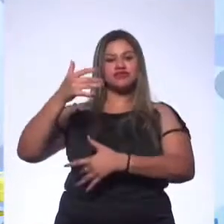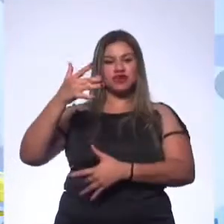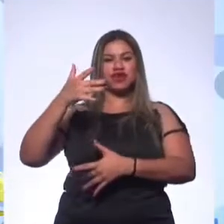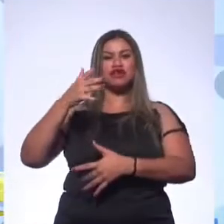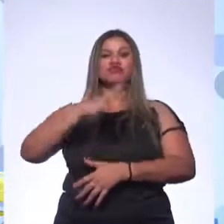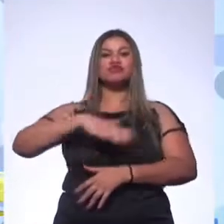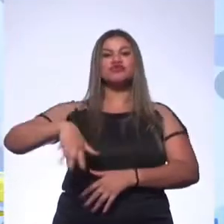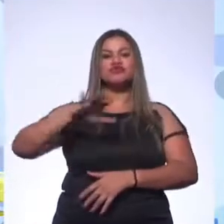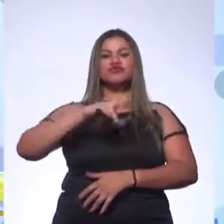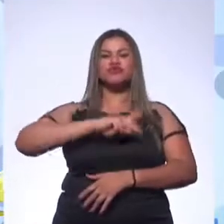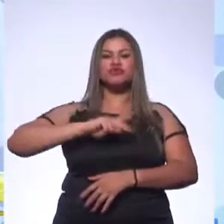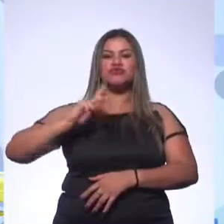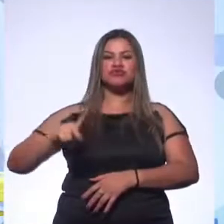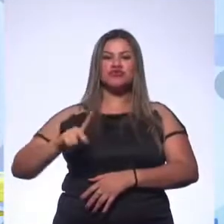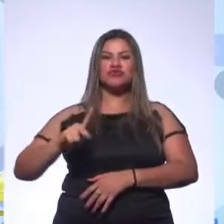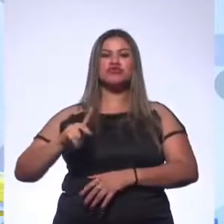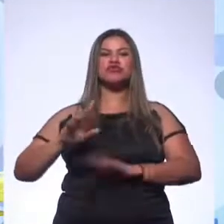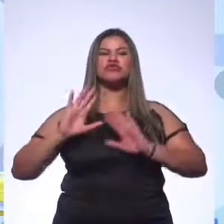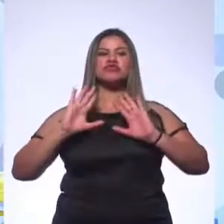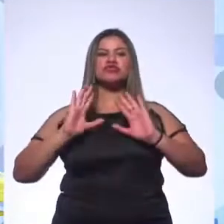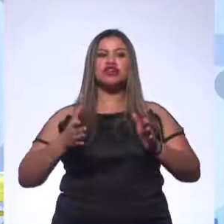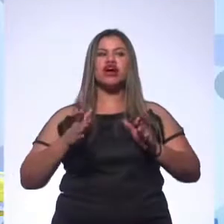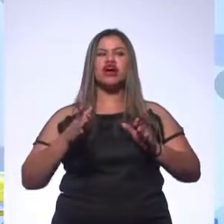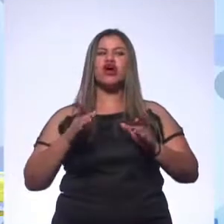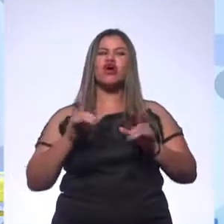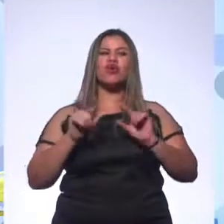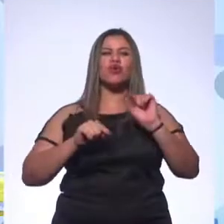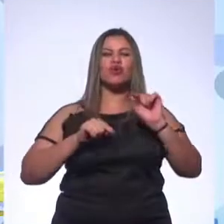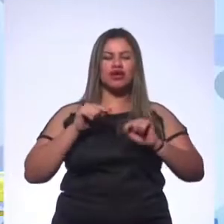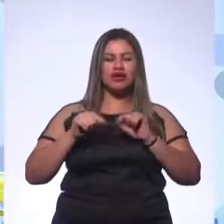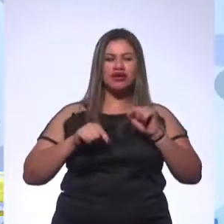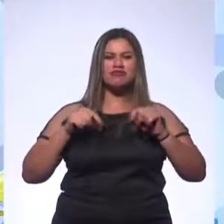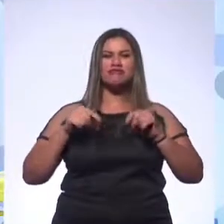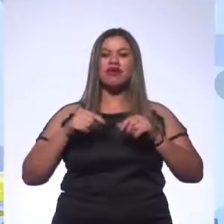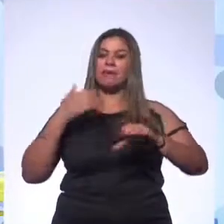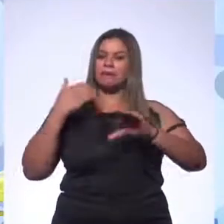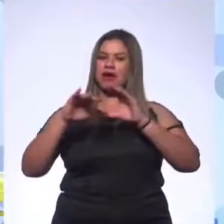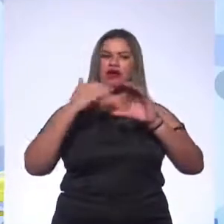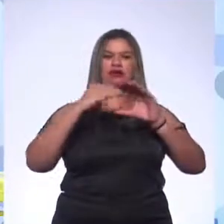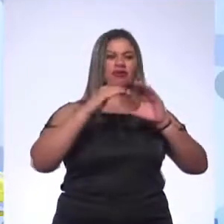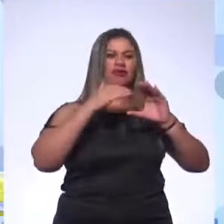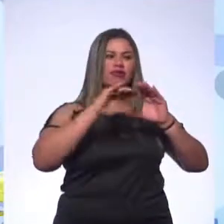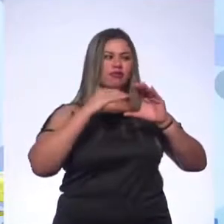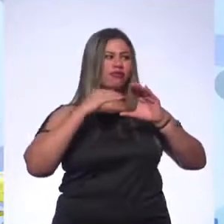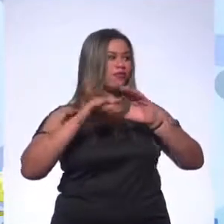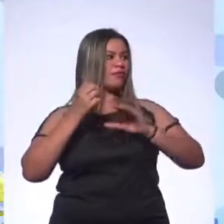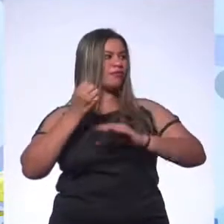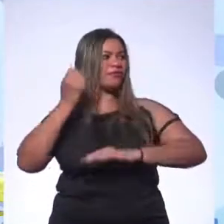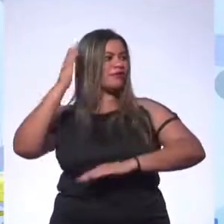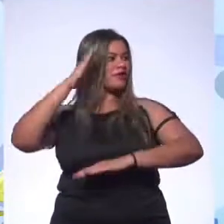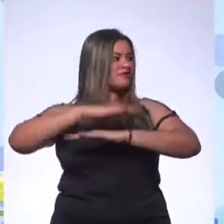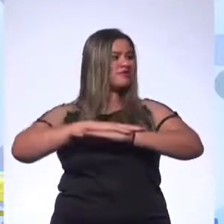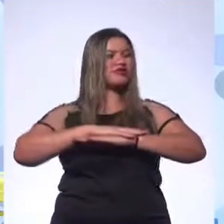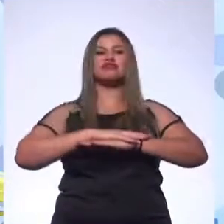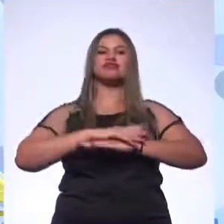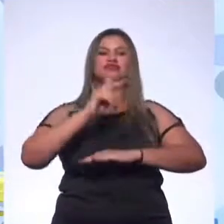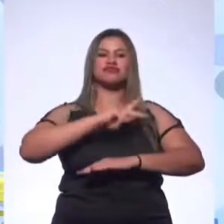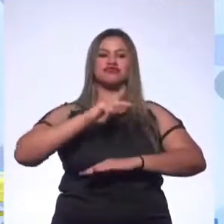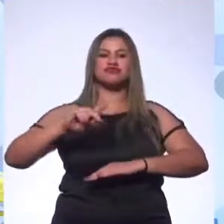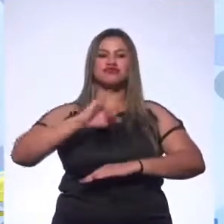professores já estão aqui já apostos, já mandando uma boa tarde, professor Joaquim Batista